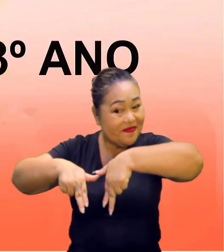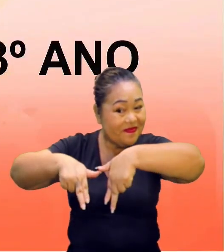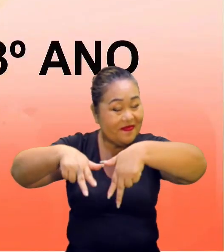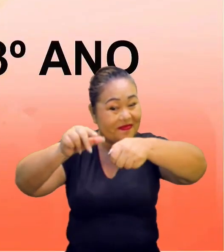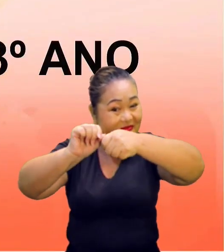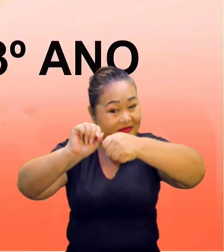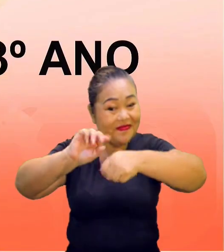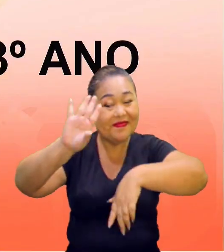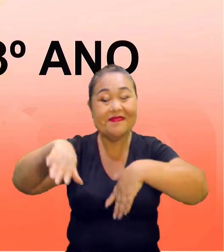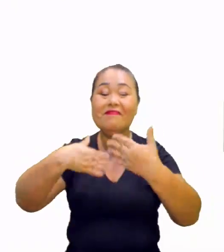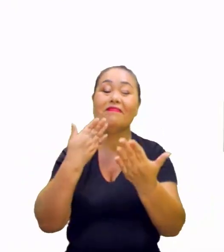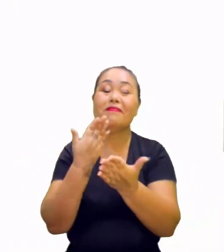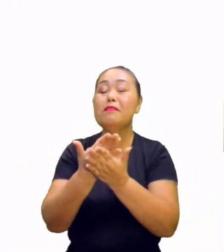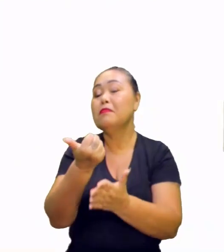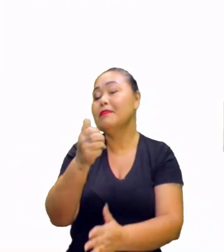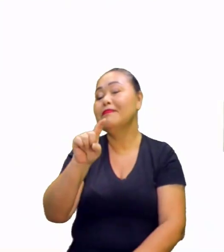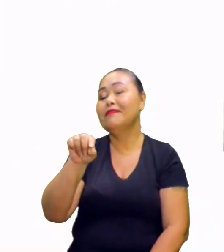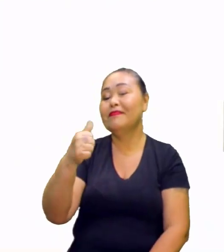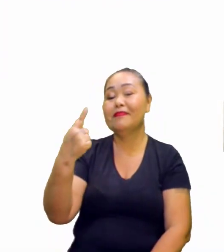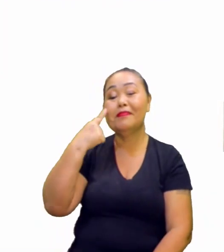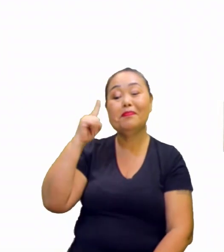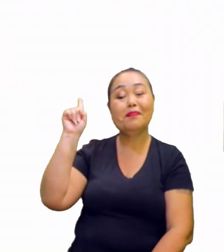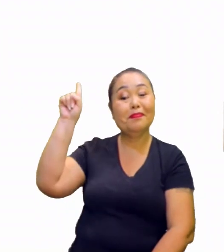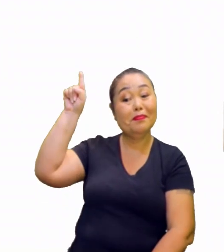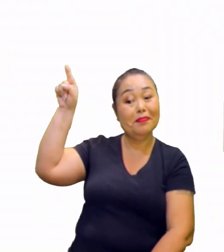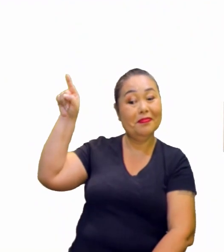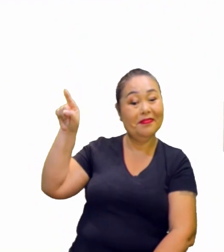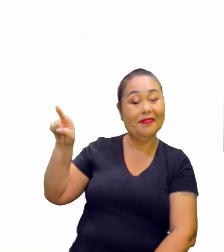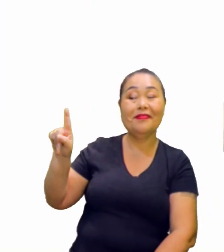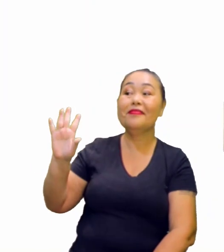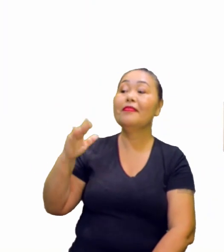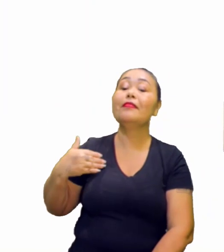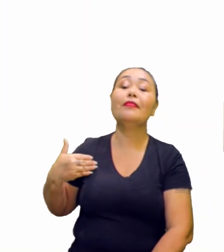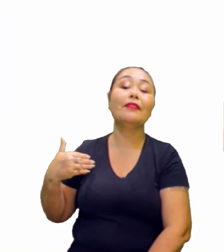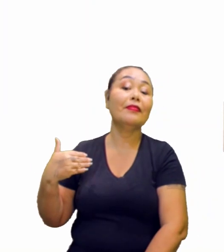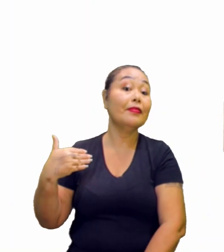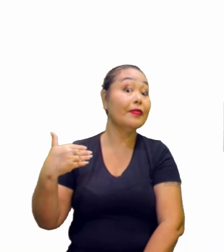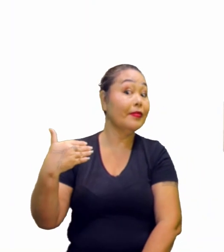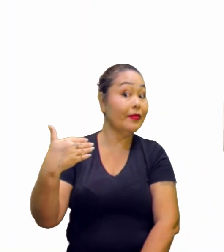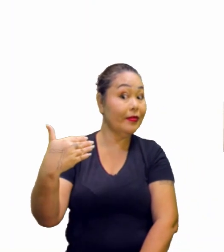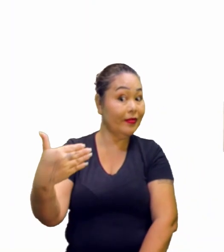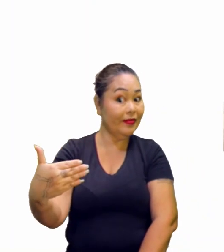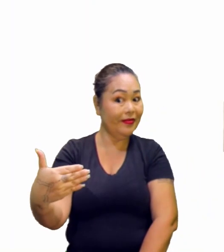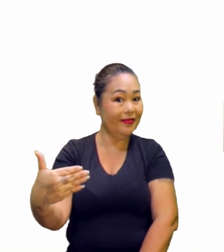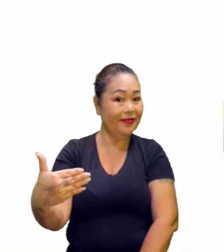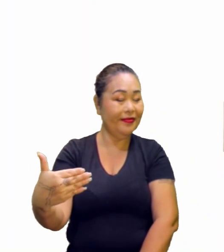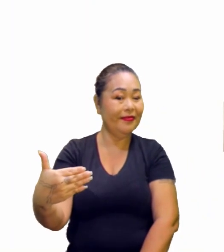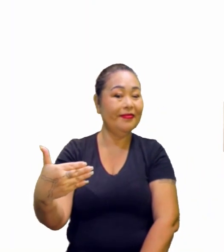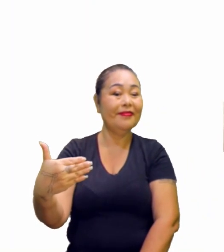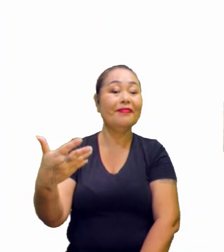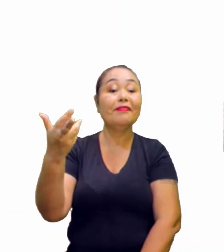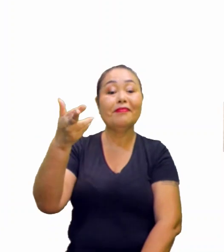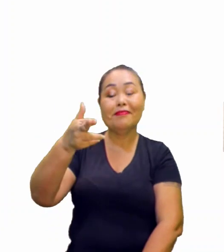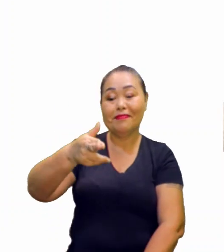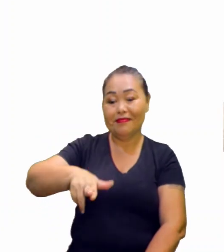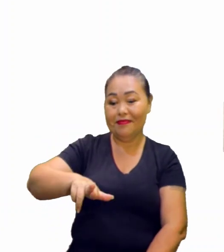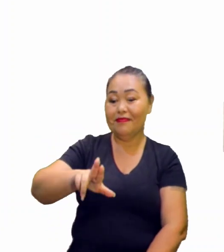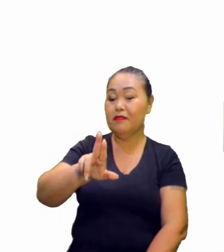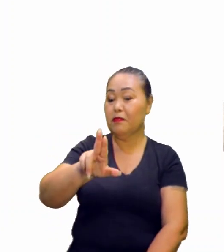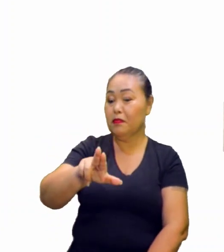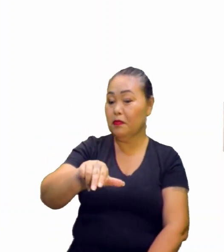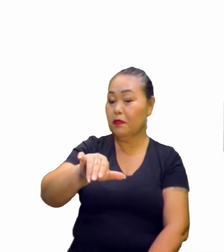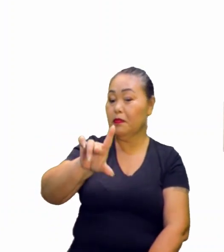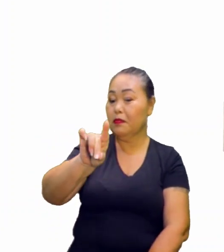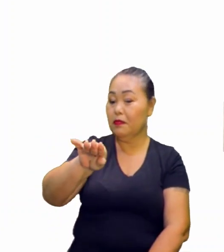18.1. Pronto, jogando aí na tela. E aí a gente já vai começar aqui, ó. Recuperação da unidade 1.